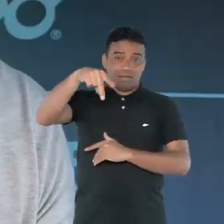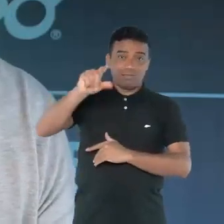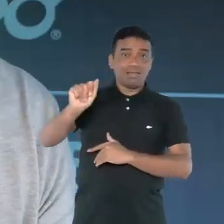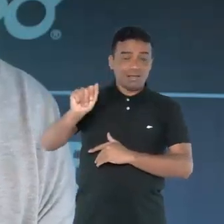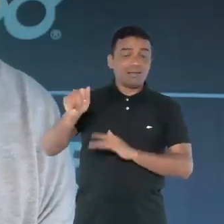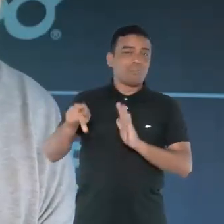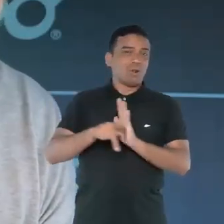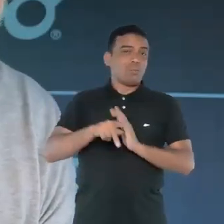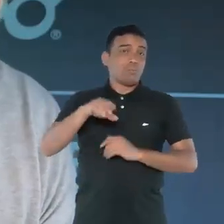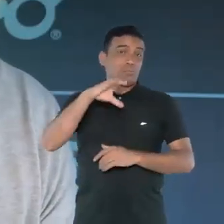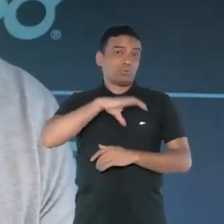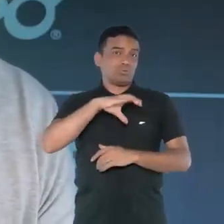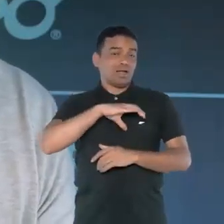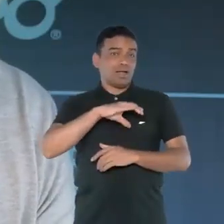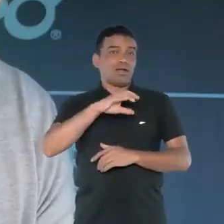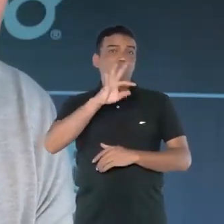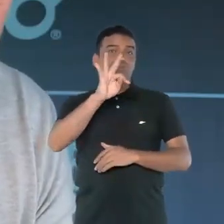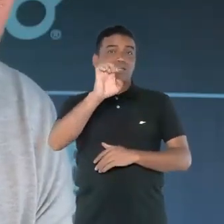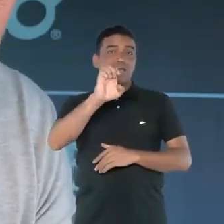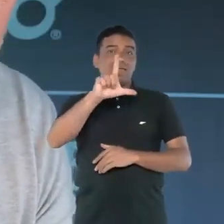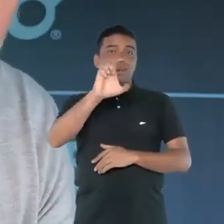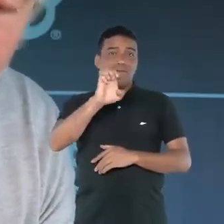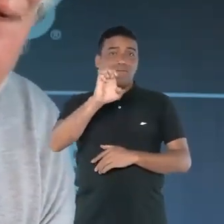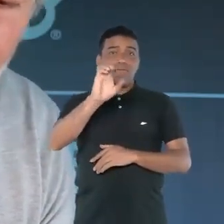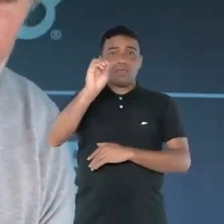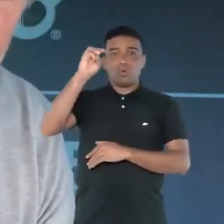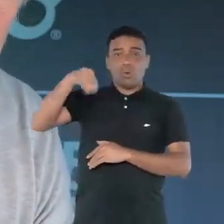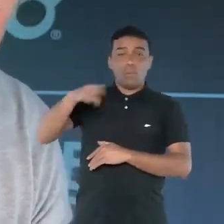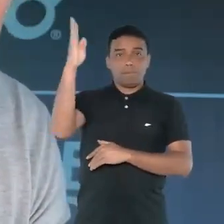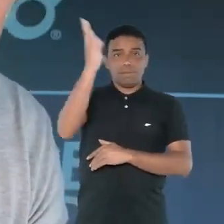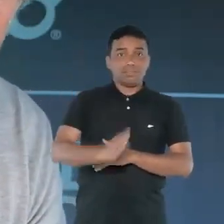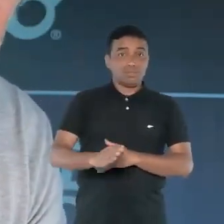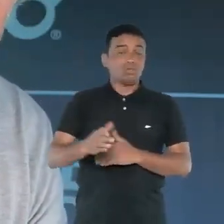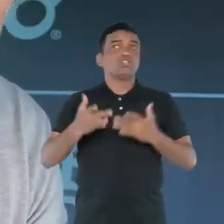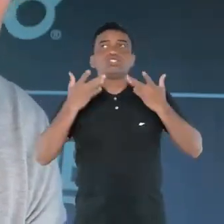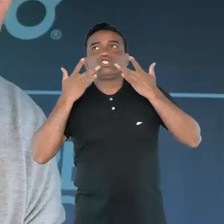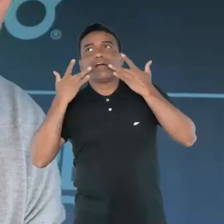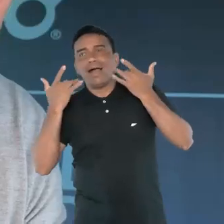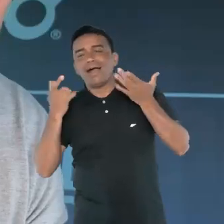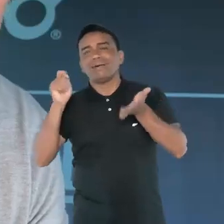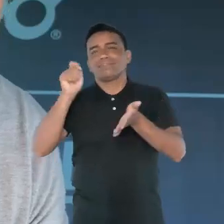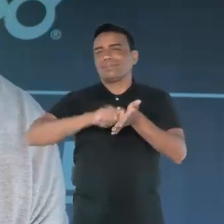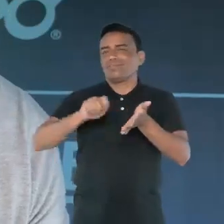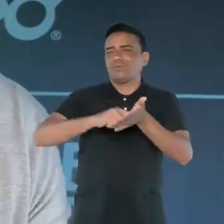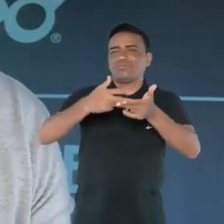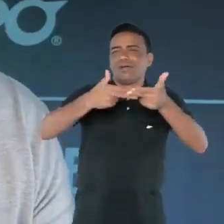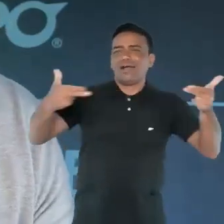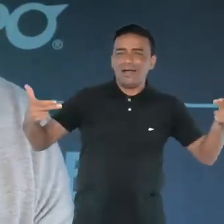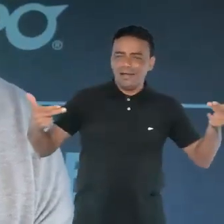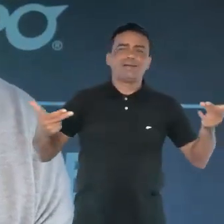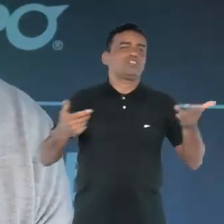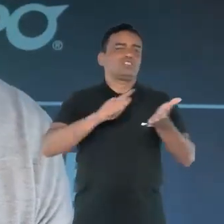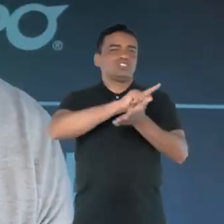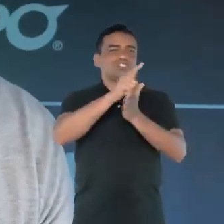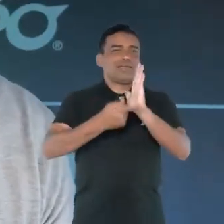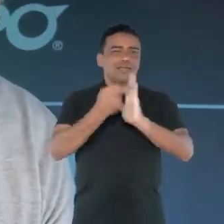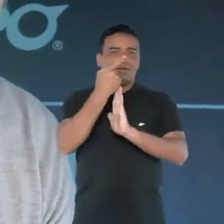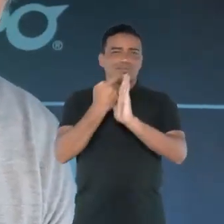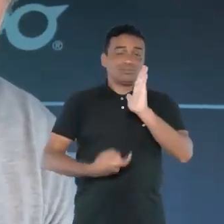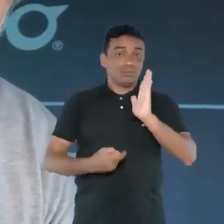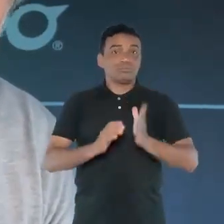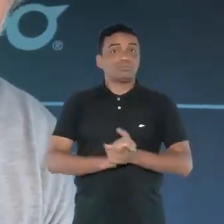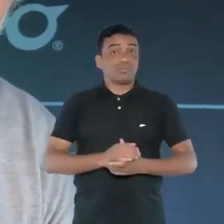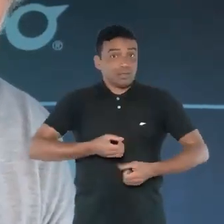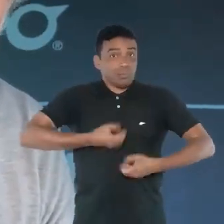Telecom, Brasil. Escreveu também teatro, literatura de viagens, entre muitos outros gêneros. Na poesia,